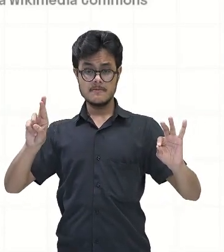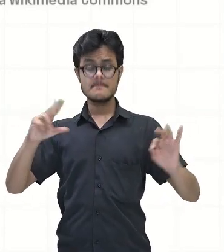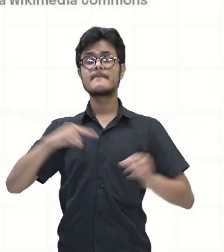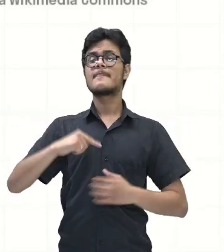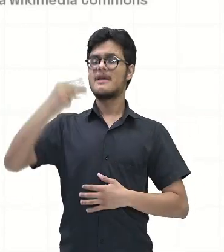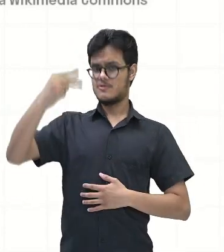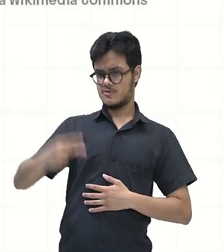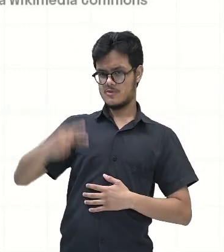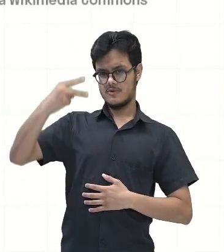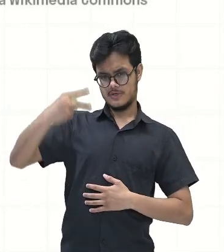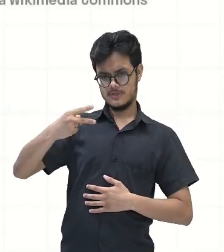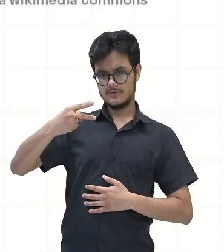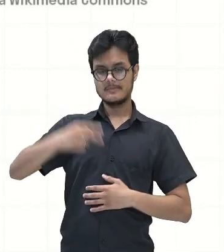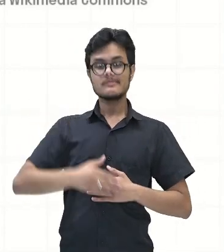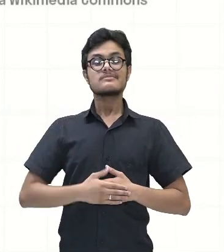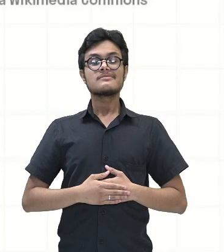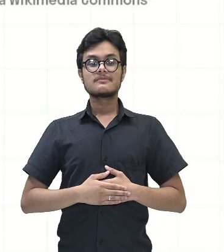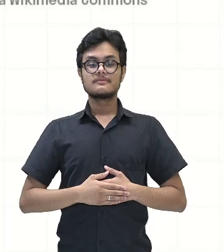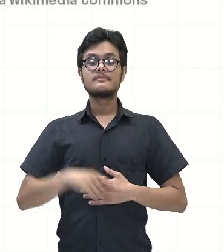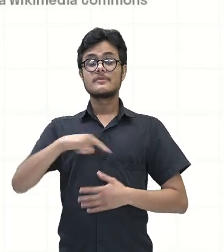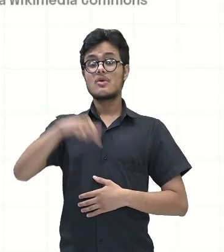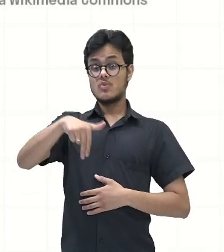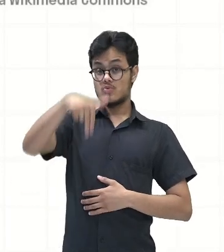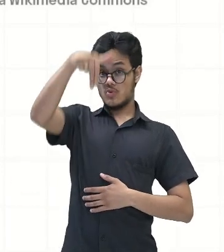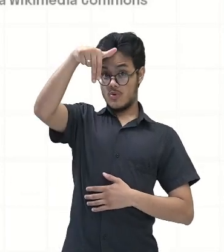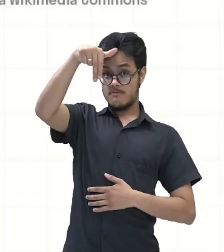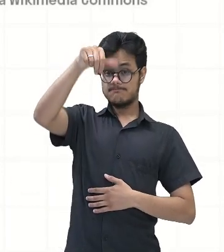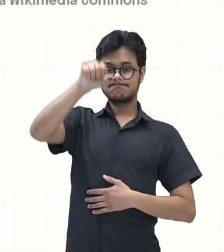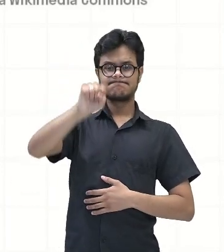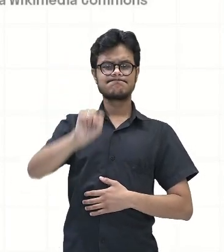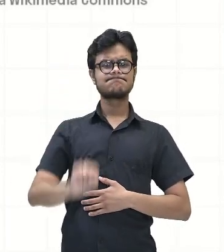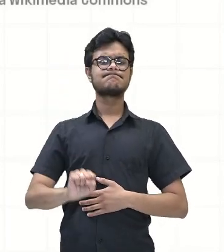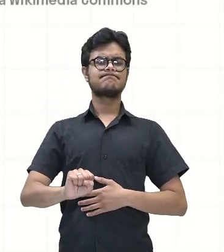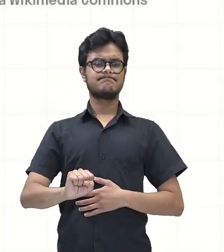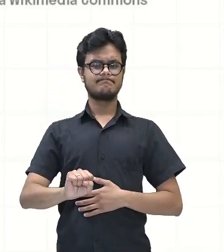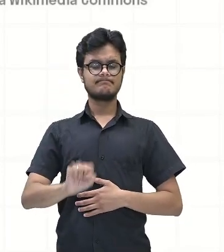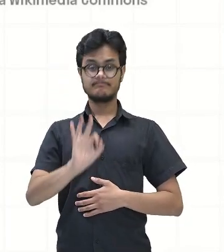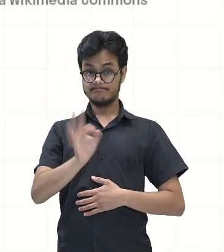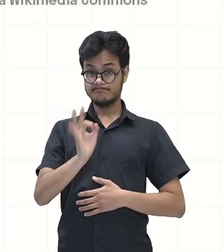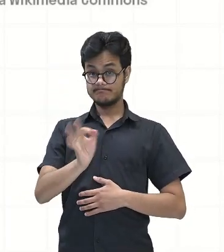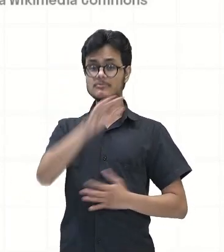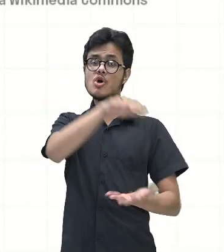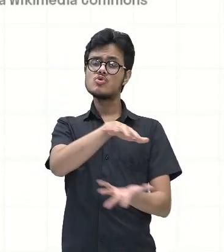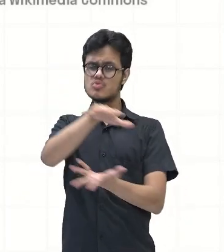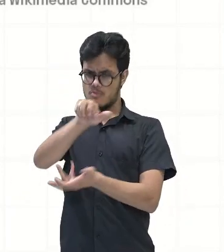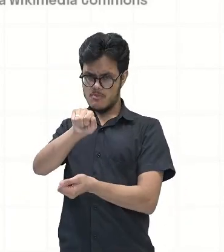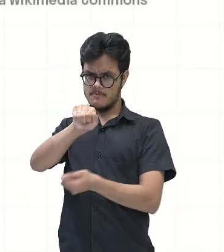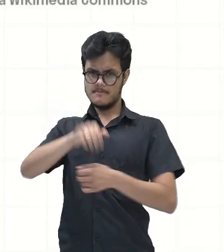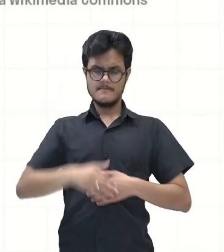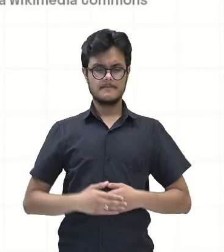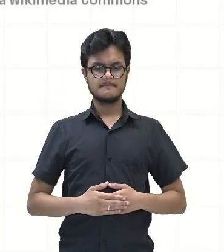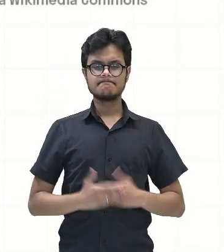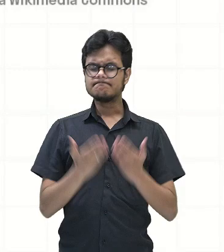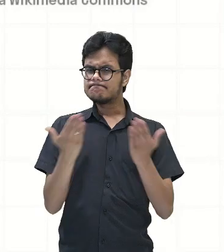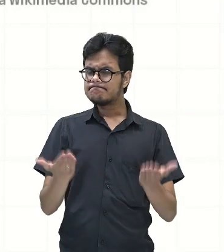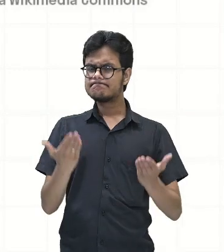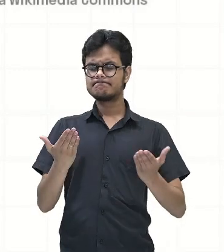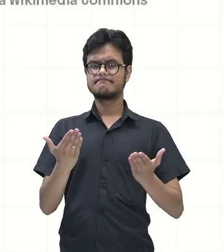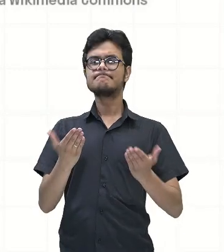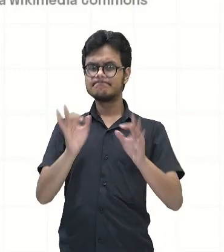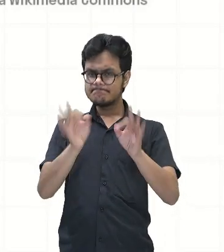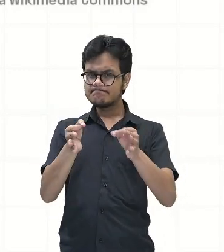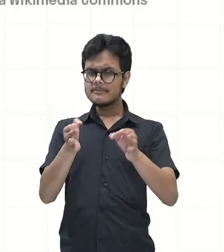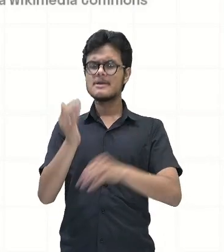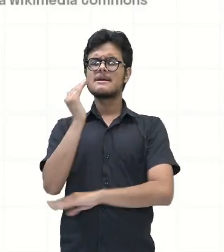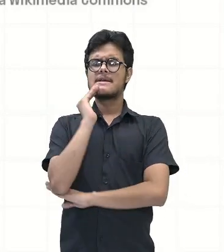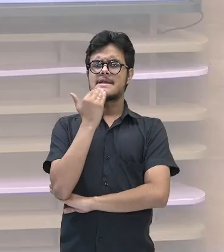hemisférios também, o hemisfério norte e o hemisfério sul da Terra. E aí, para a gente entender melhor